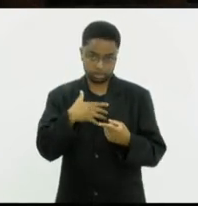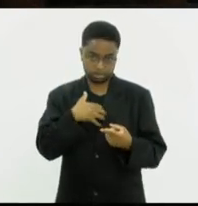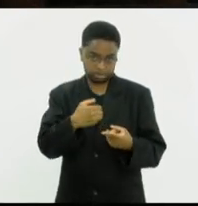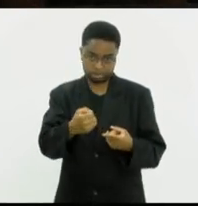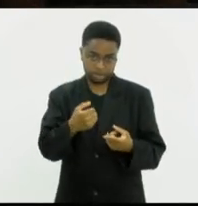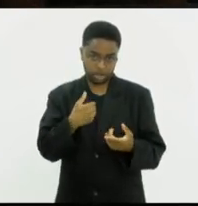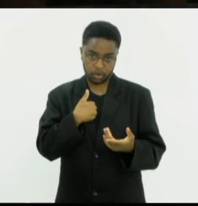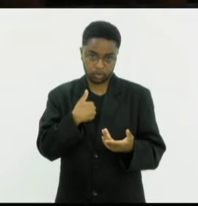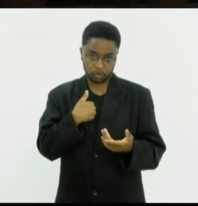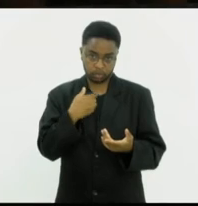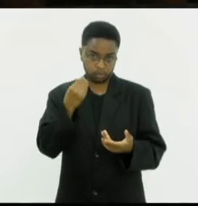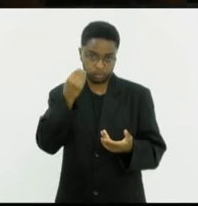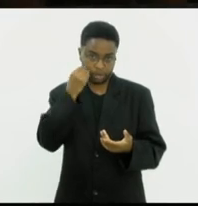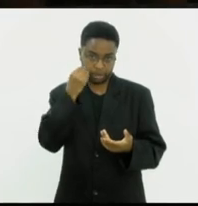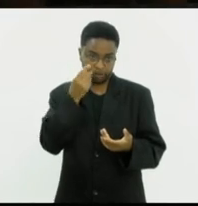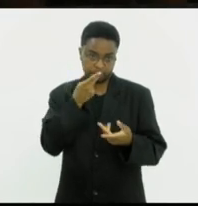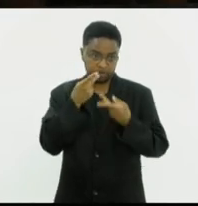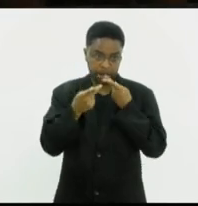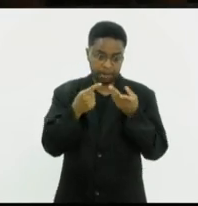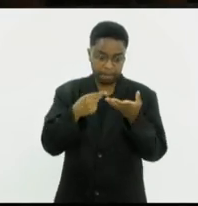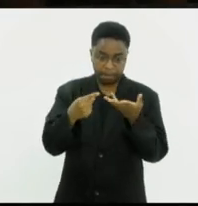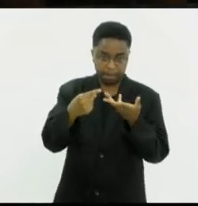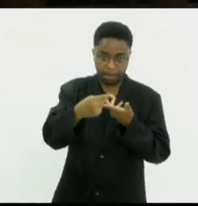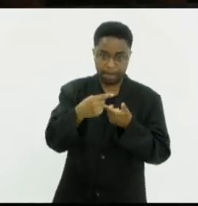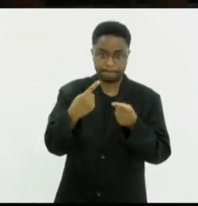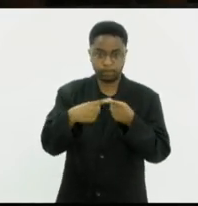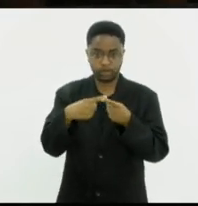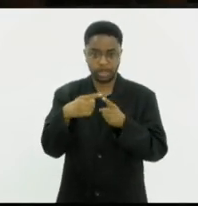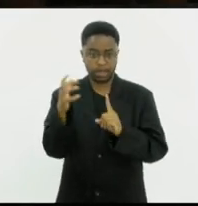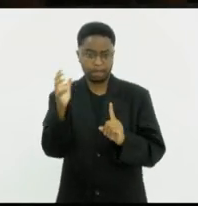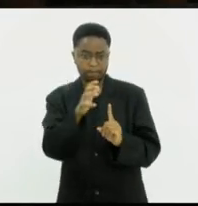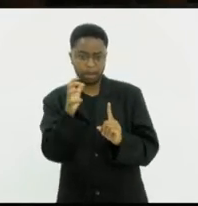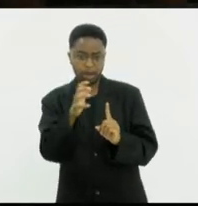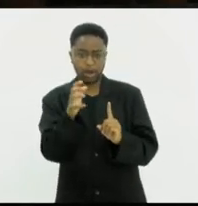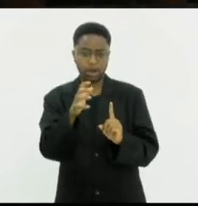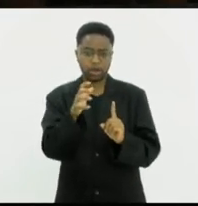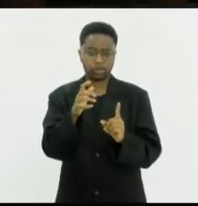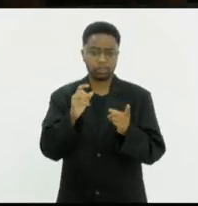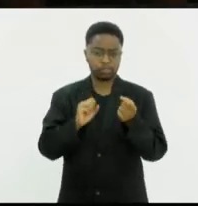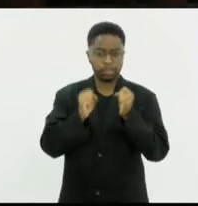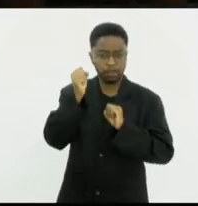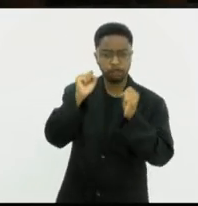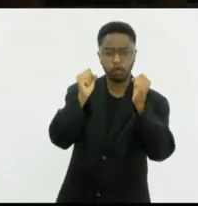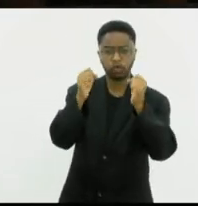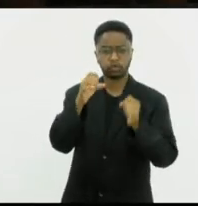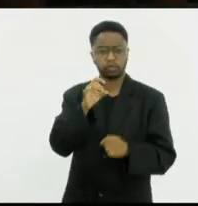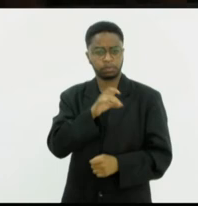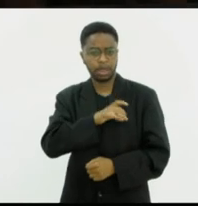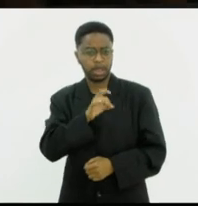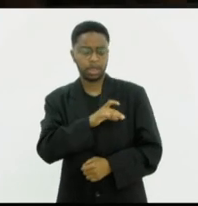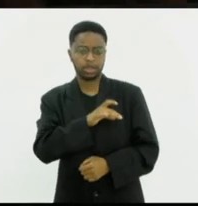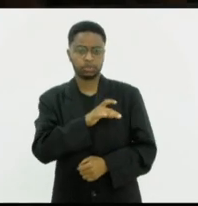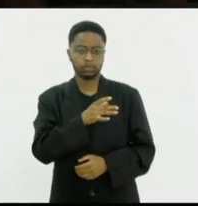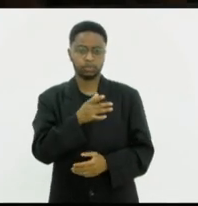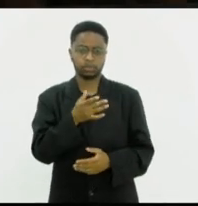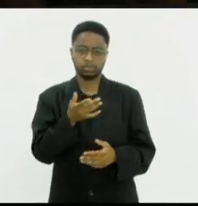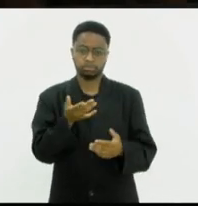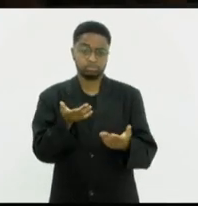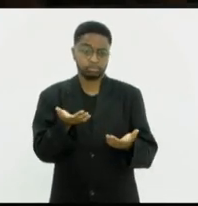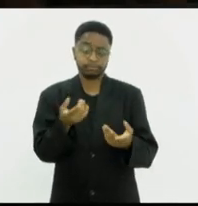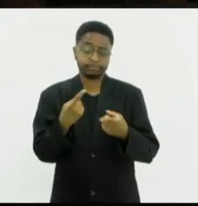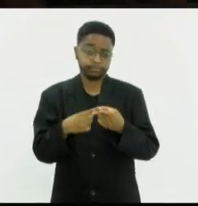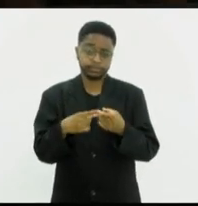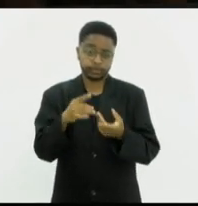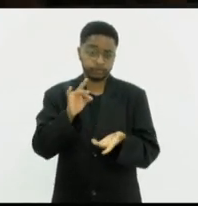vou arriscar aqui dizer que ele vive em constante tensão, constante estresse, com medo, porque nós